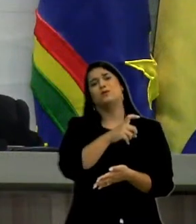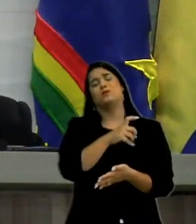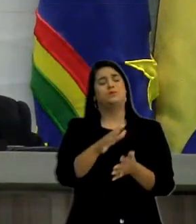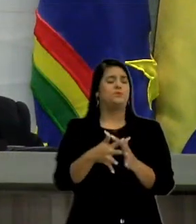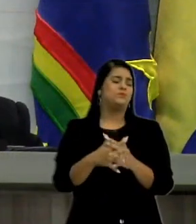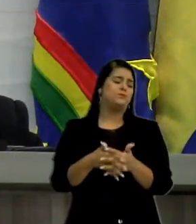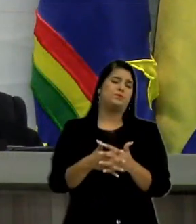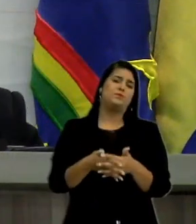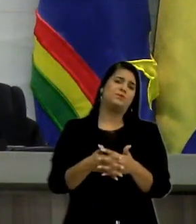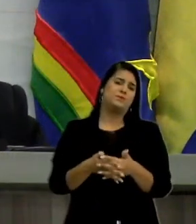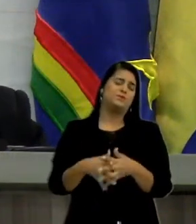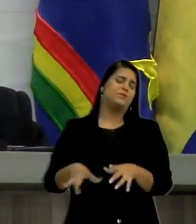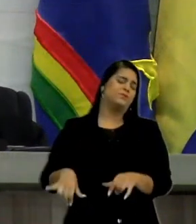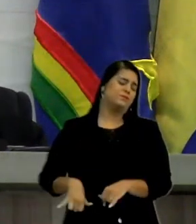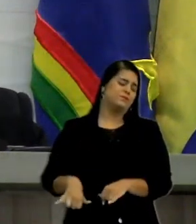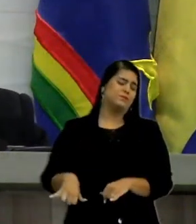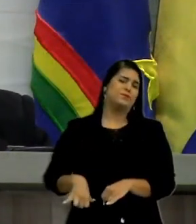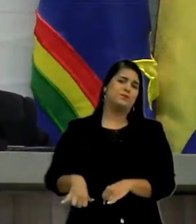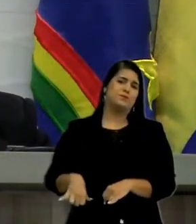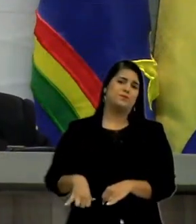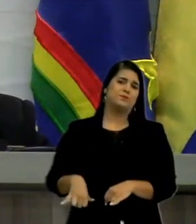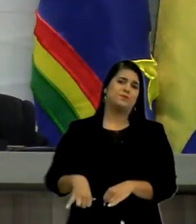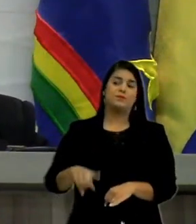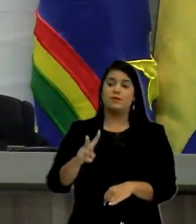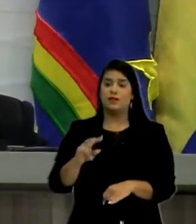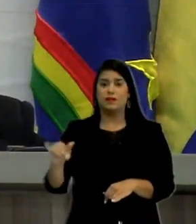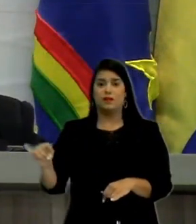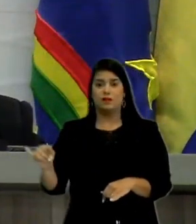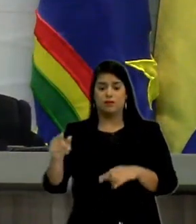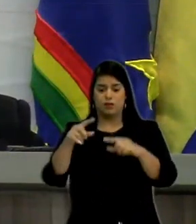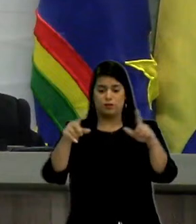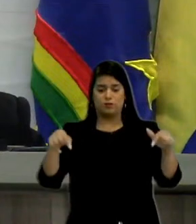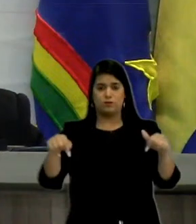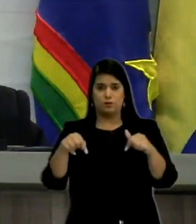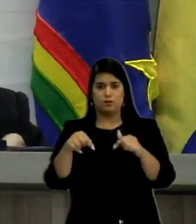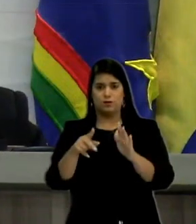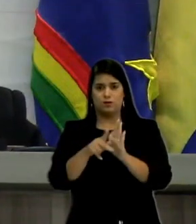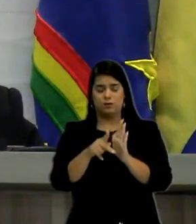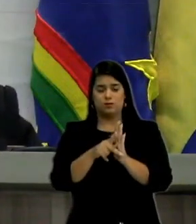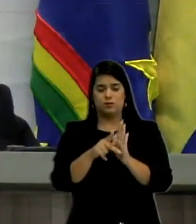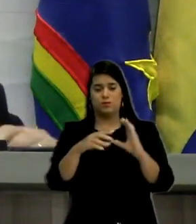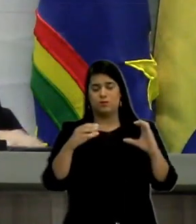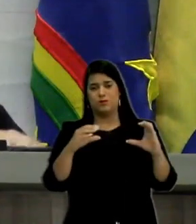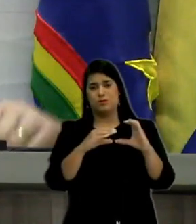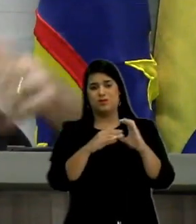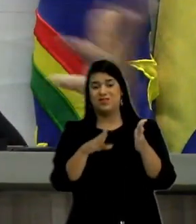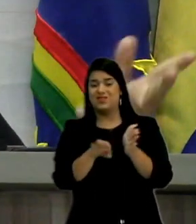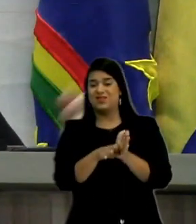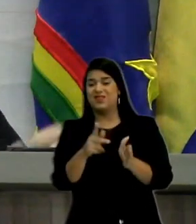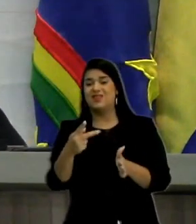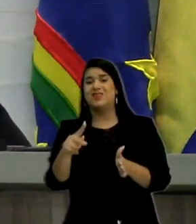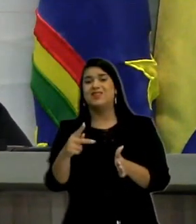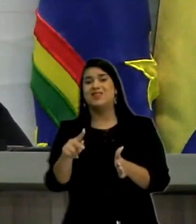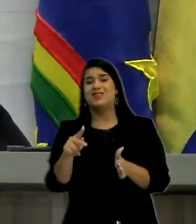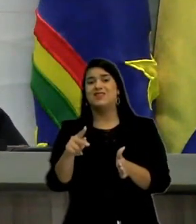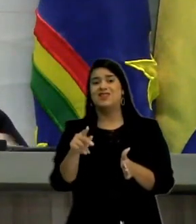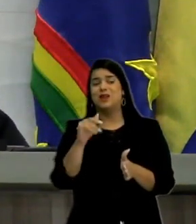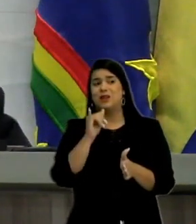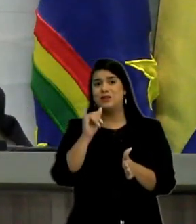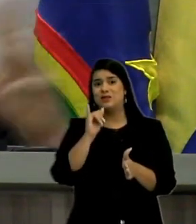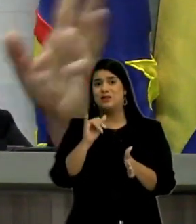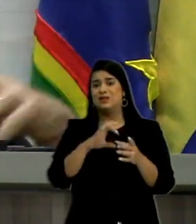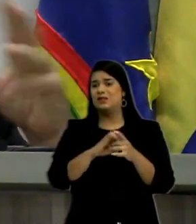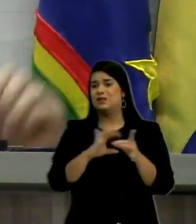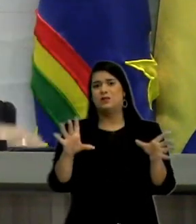gente vai até a sede ali da Compesa, ali perto da igreja. Quando chega lá, uns dias vai liberar água, outros dias